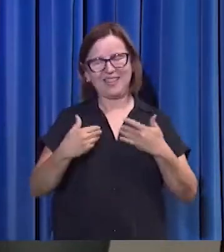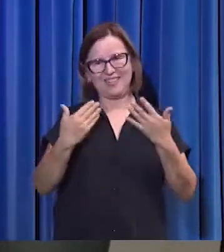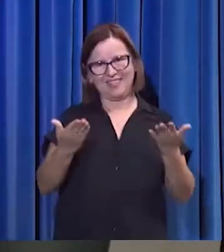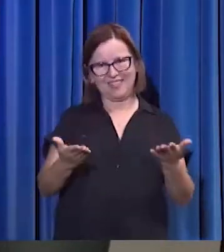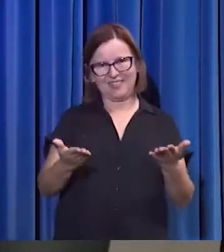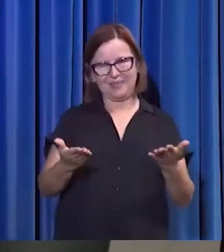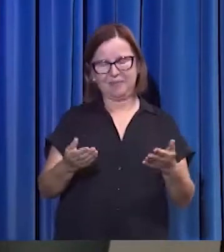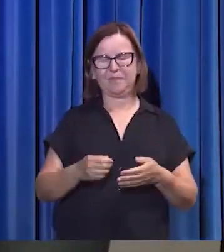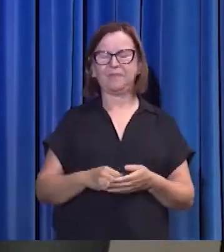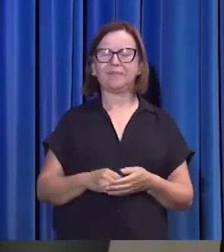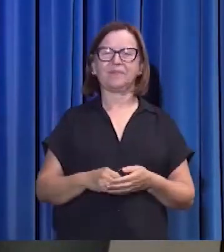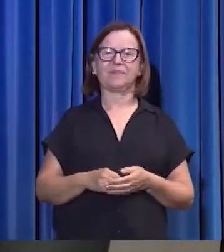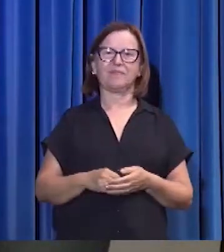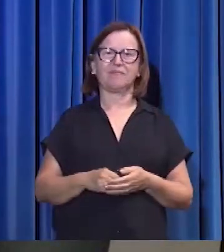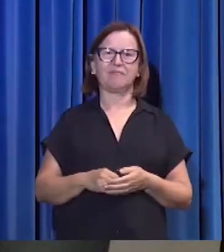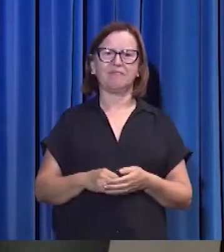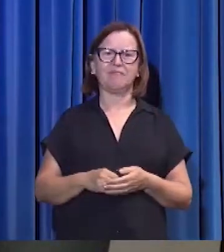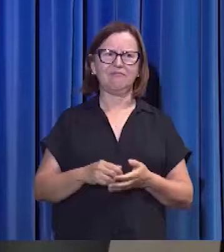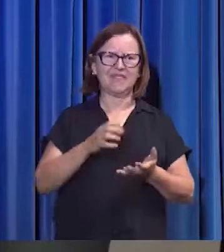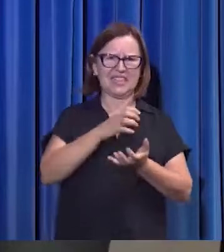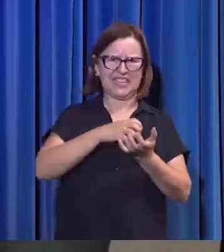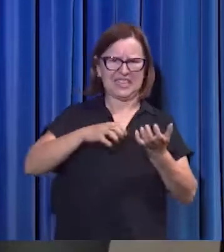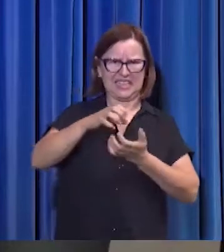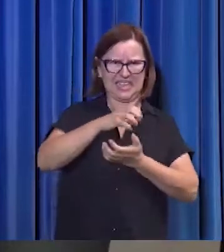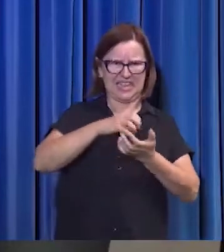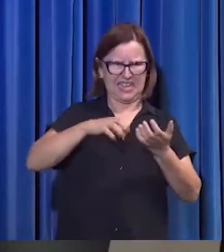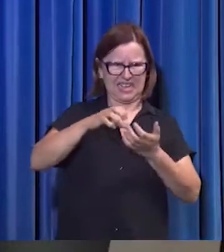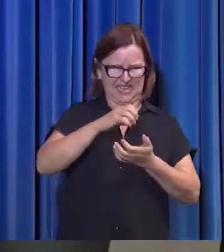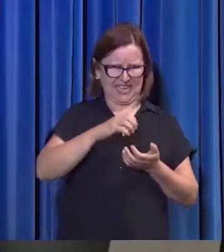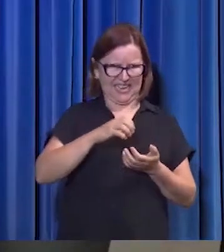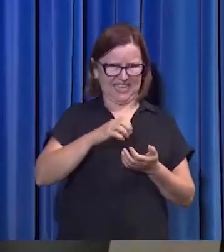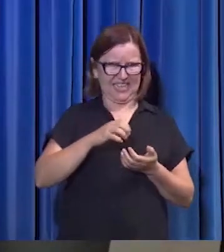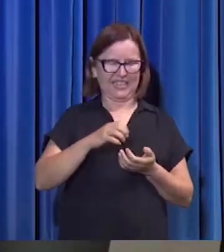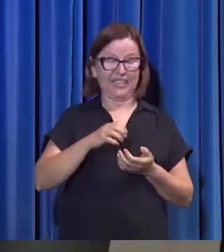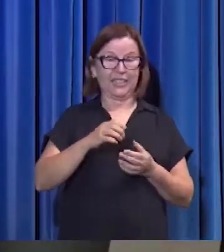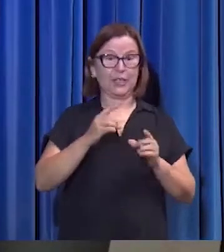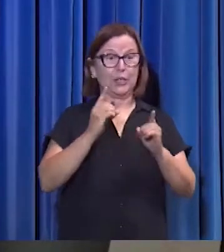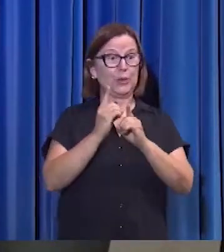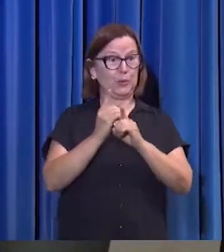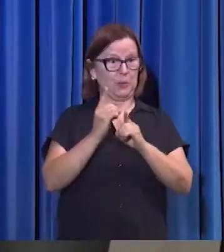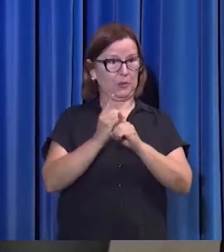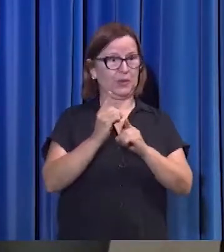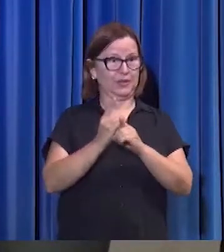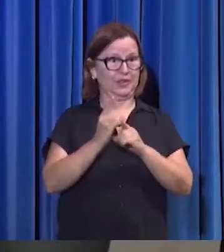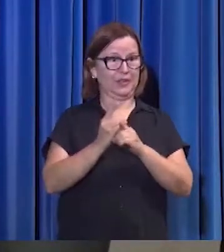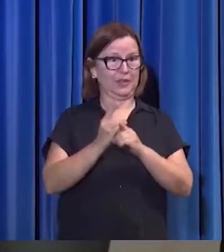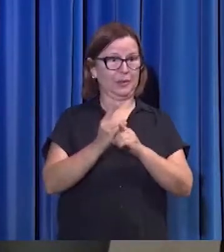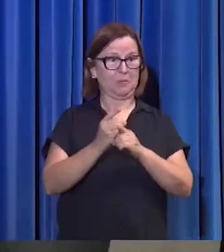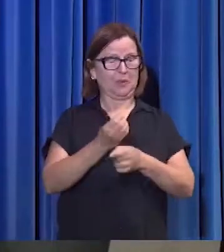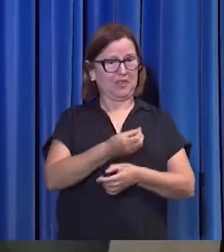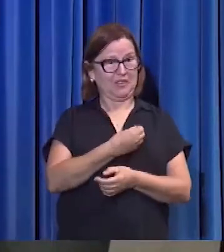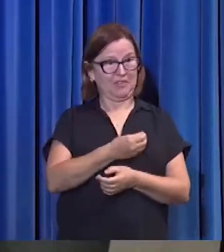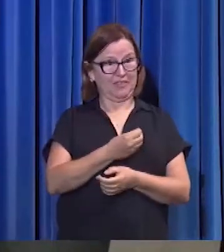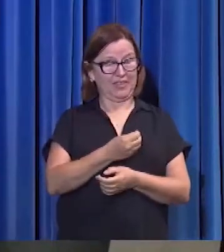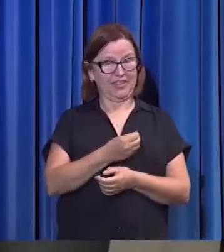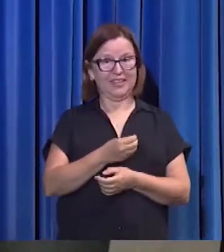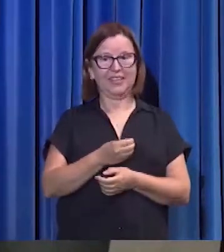Diante da crise e do caos que os seus discípulos iam se submeter,